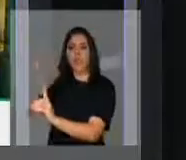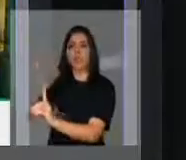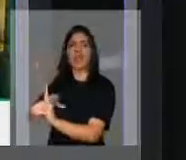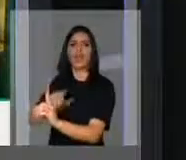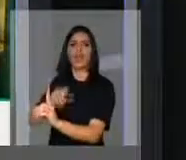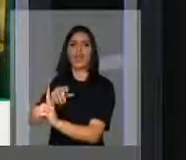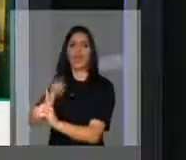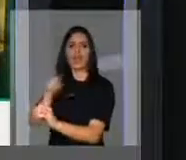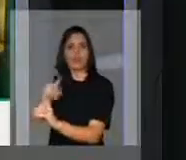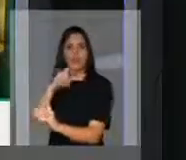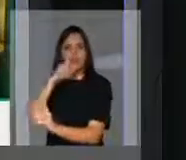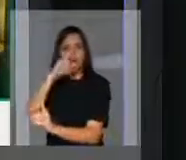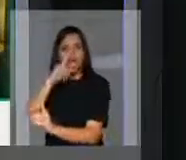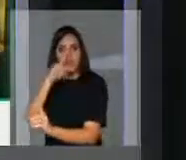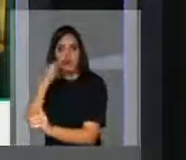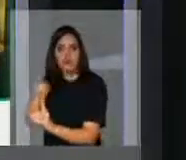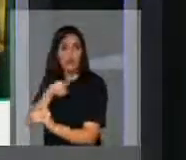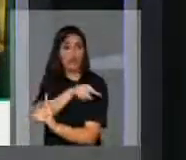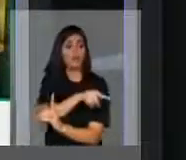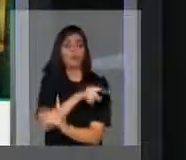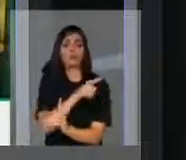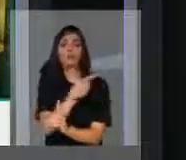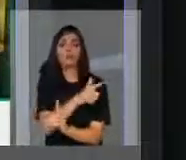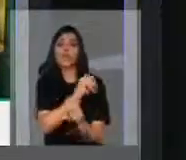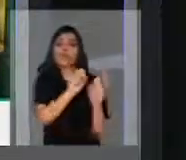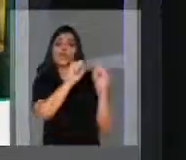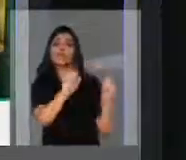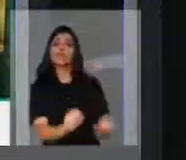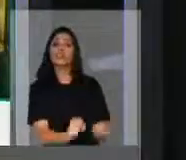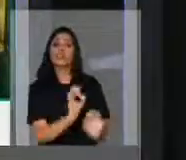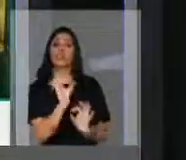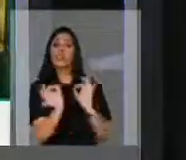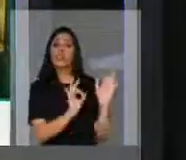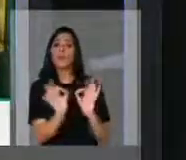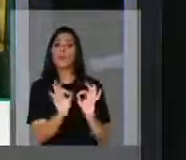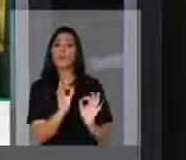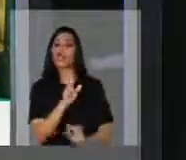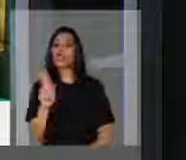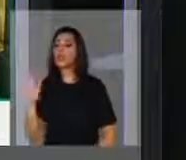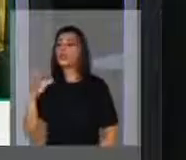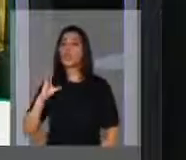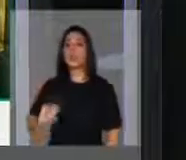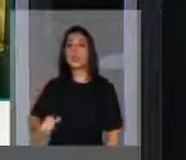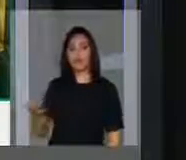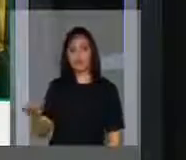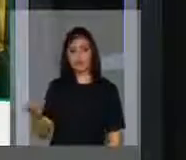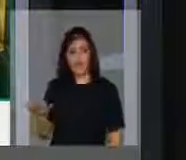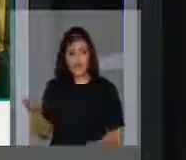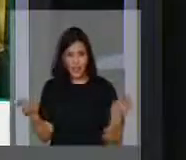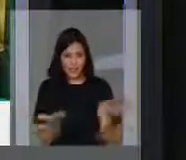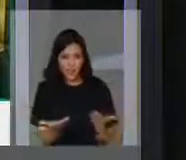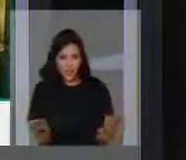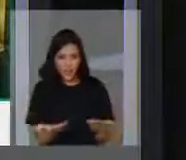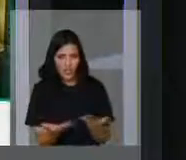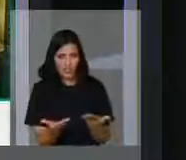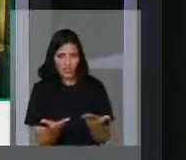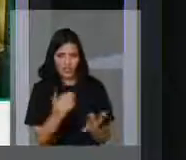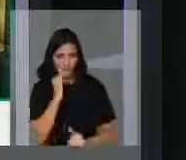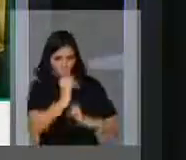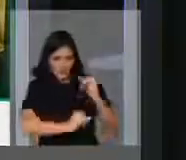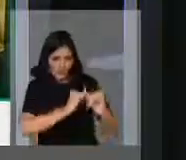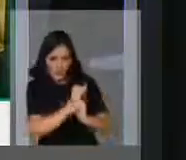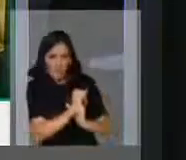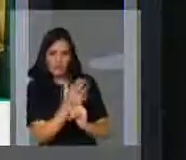é liberado porque lhe faltou a informação. Na era da informática, isso não se